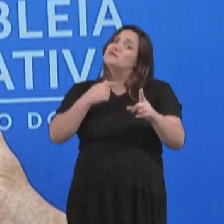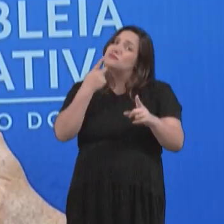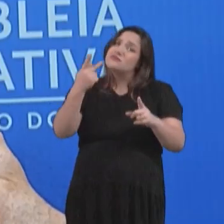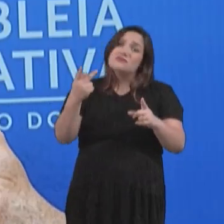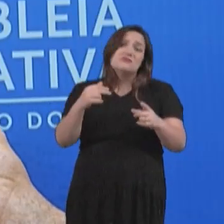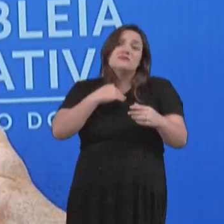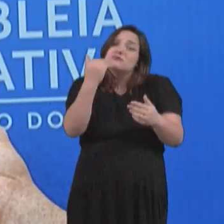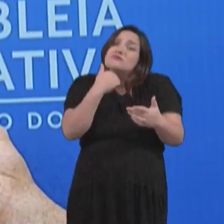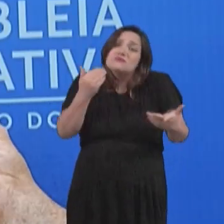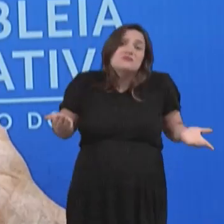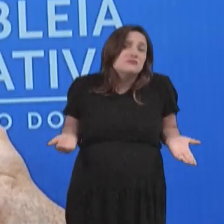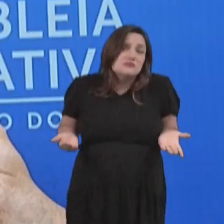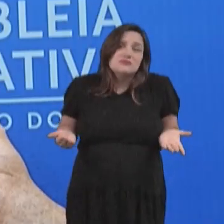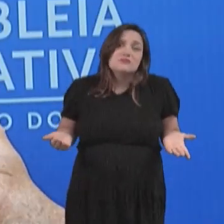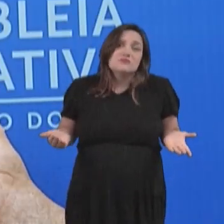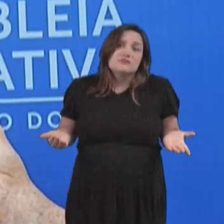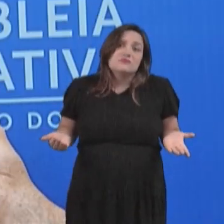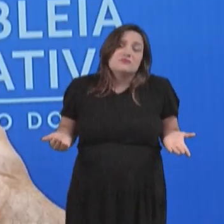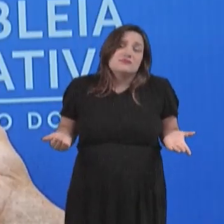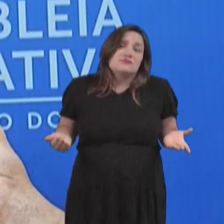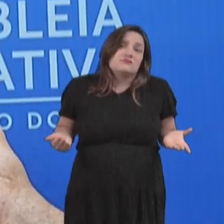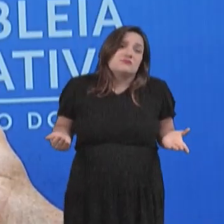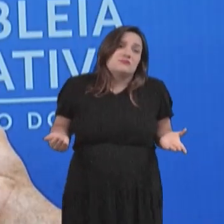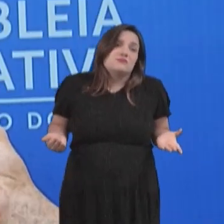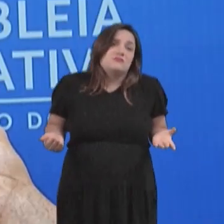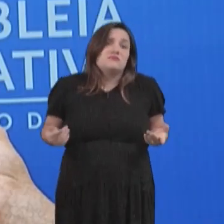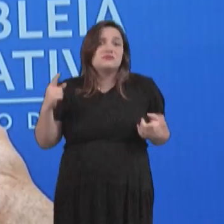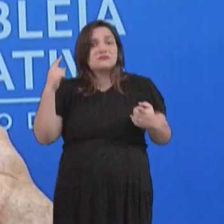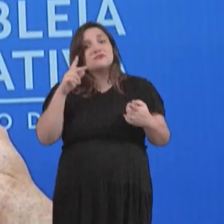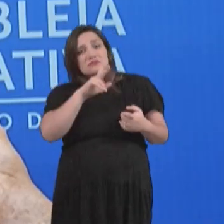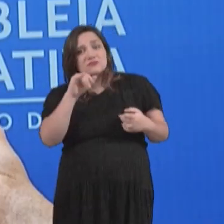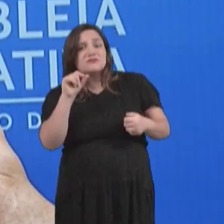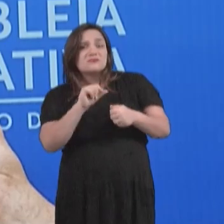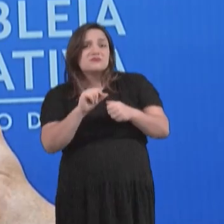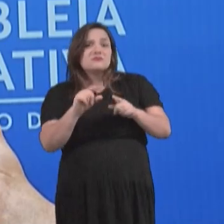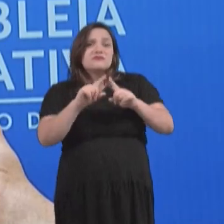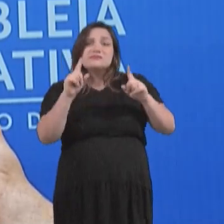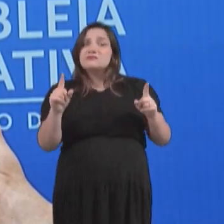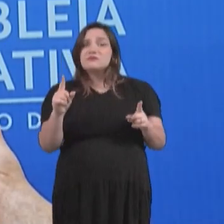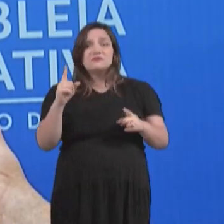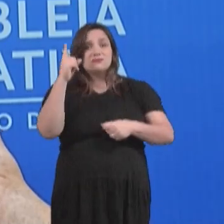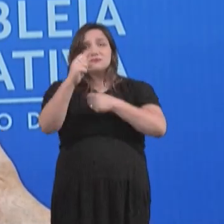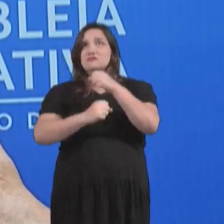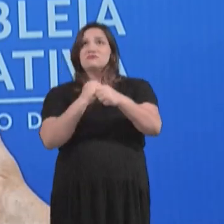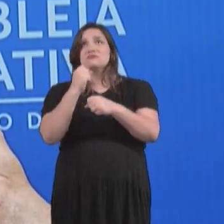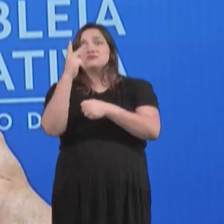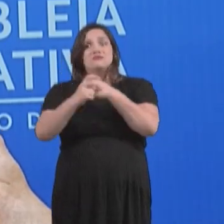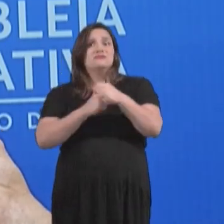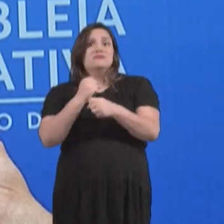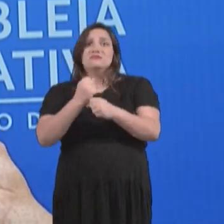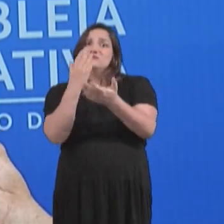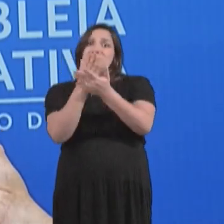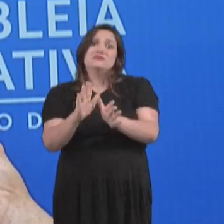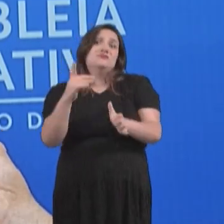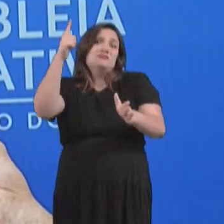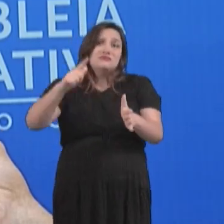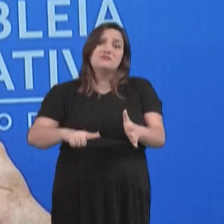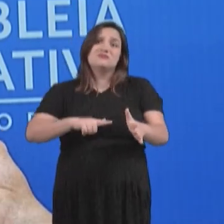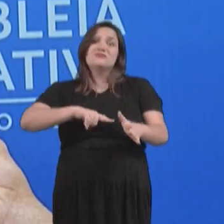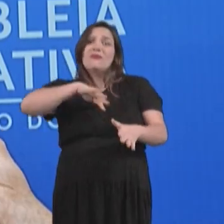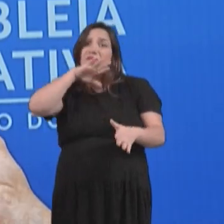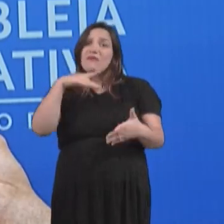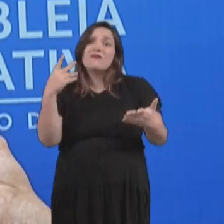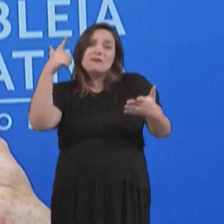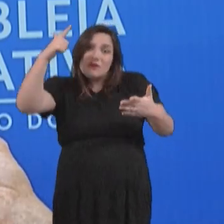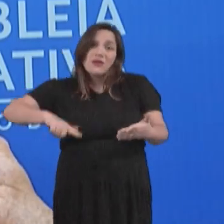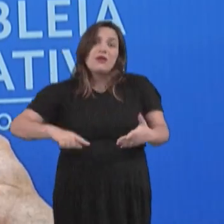A recuperação desse trecho, eu pedi para ser feito, vai ser feita, mas daqui 1 ano, 2 anos, vai estar no mesmo estado se não tiver controle de